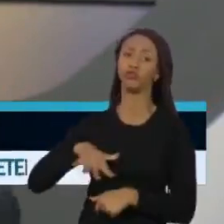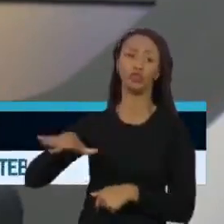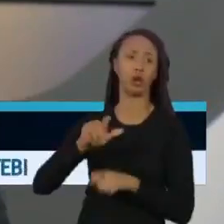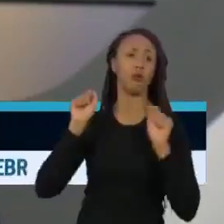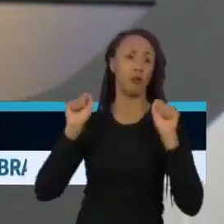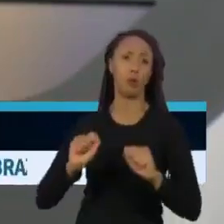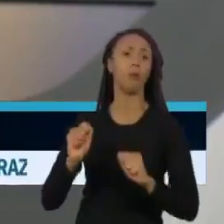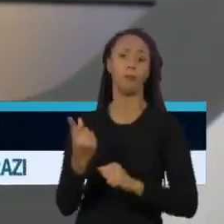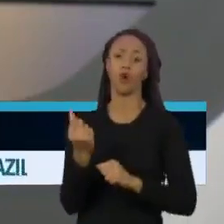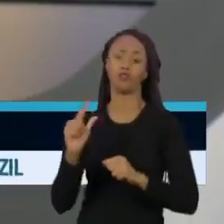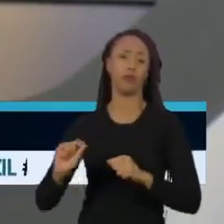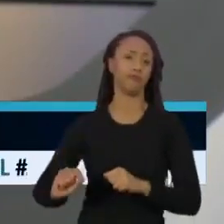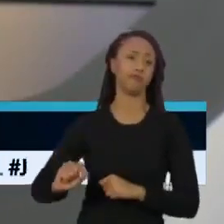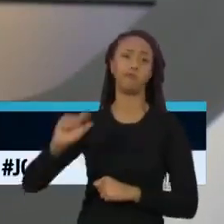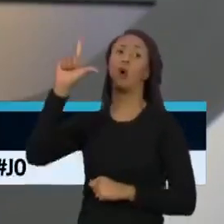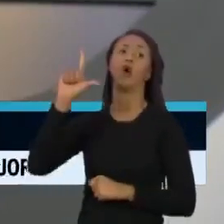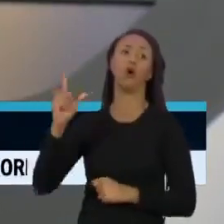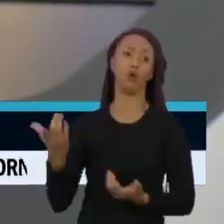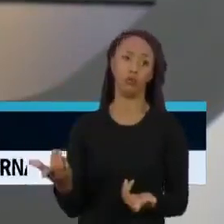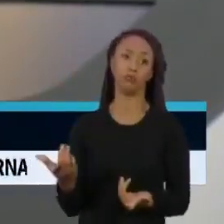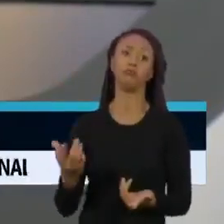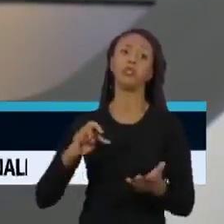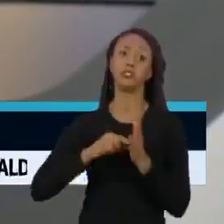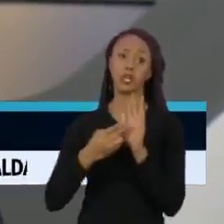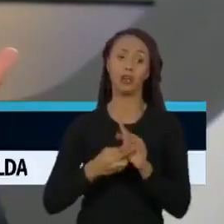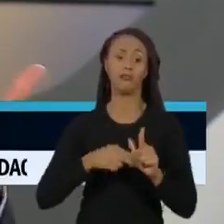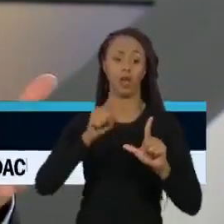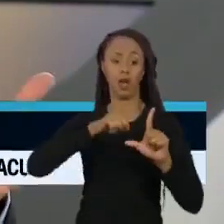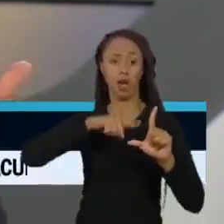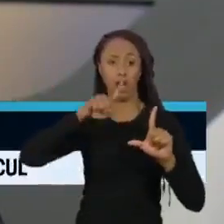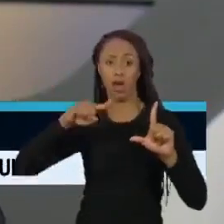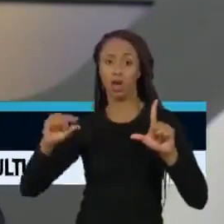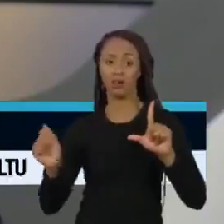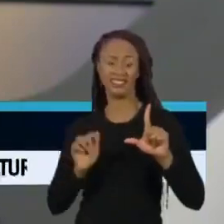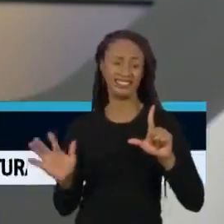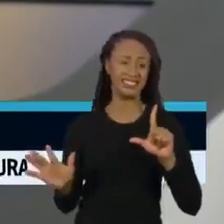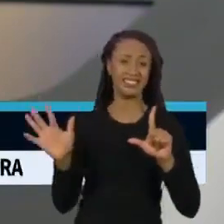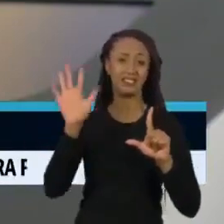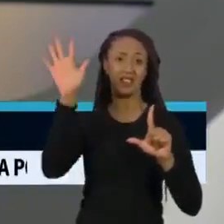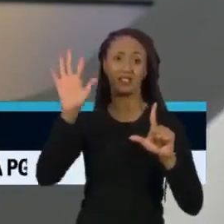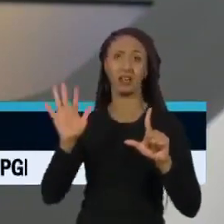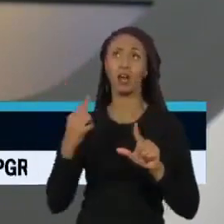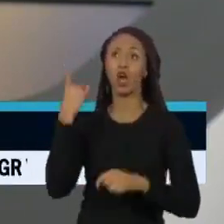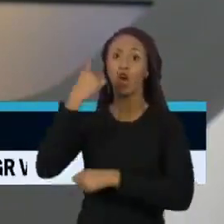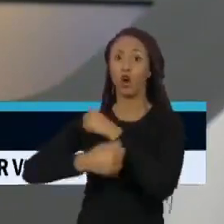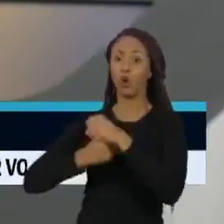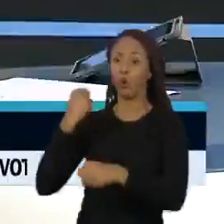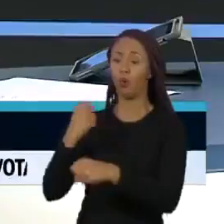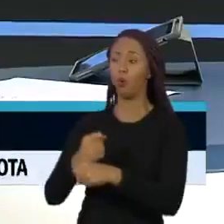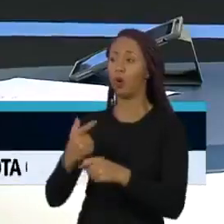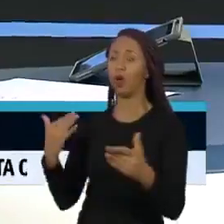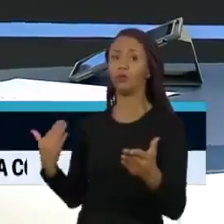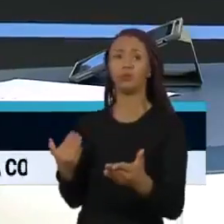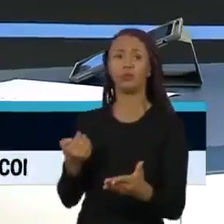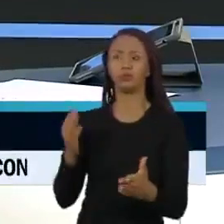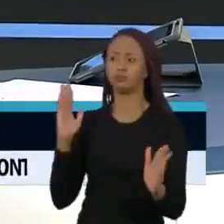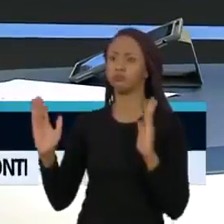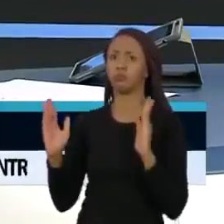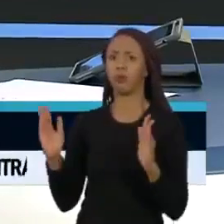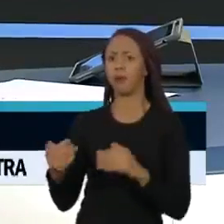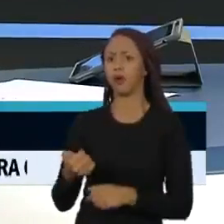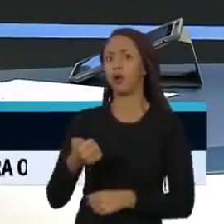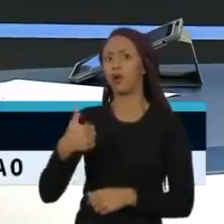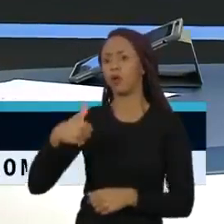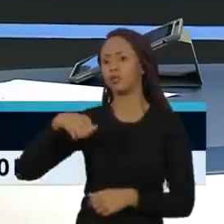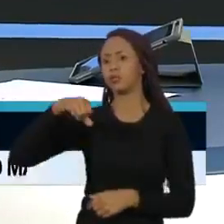provoca é isso provoca mais inflação em um momento que a inflação em 12 meses está quase 9 por cento só